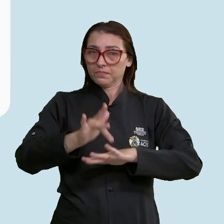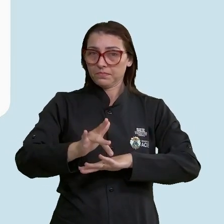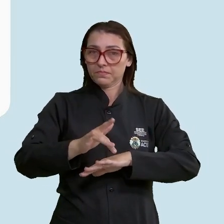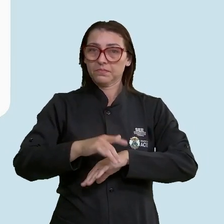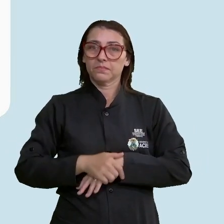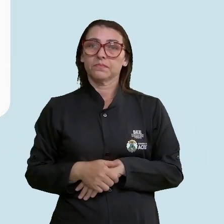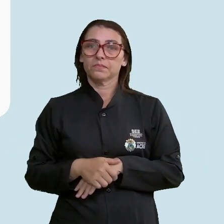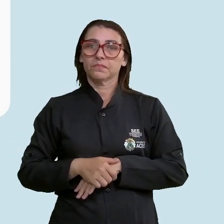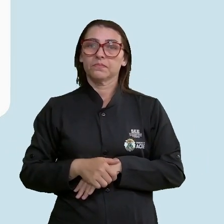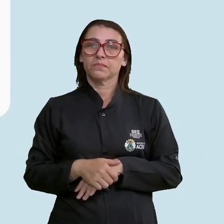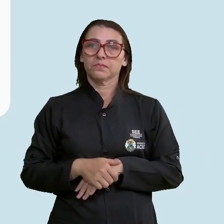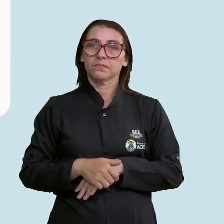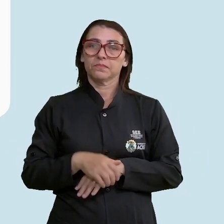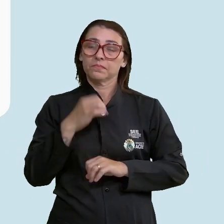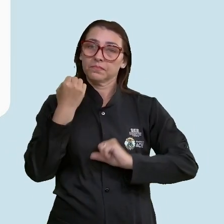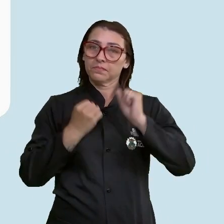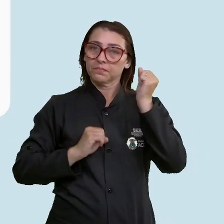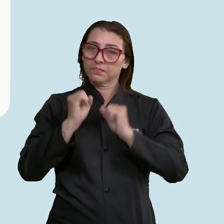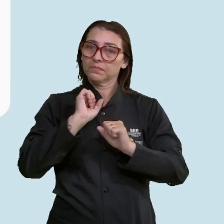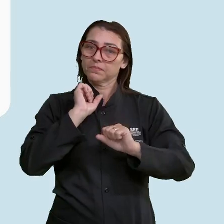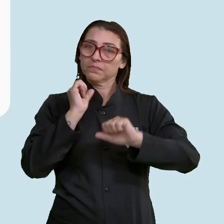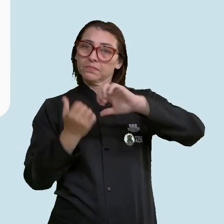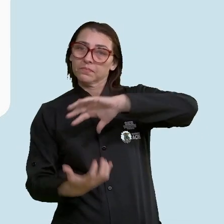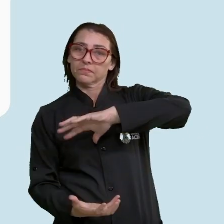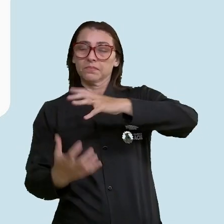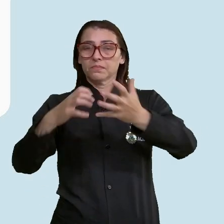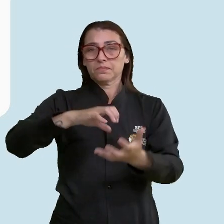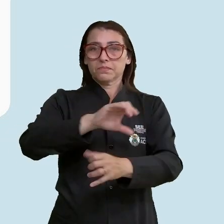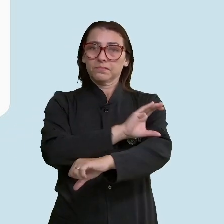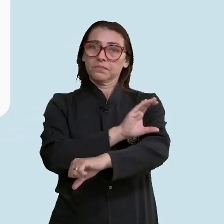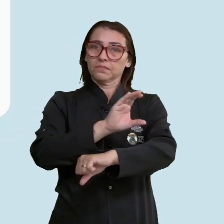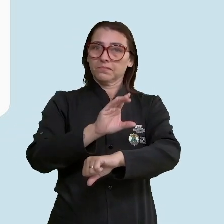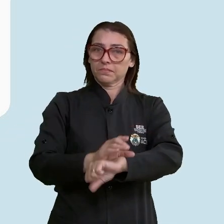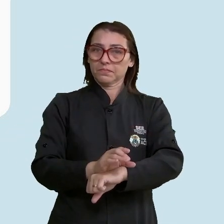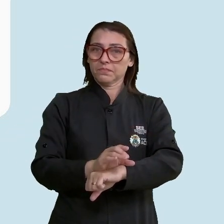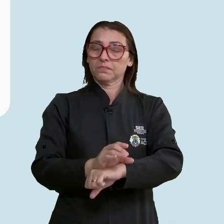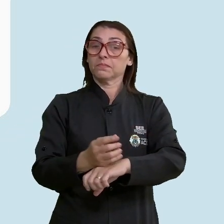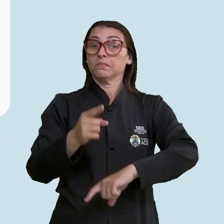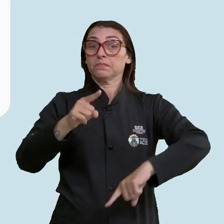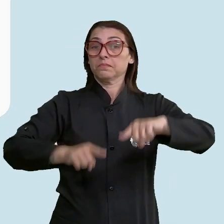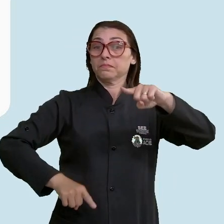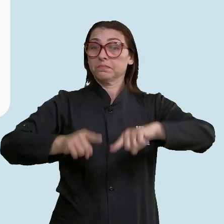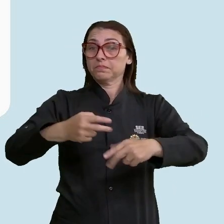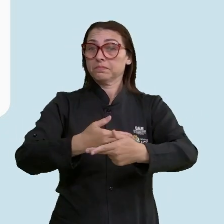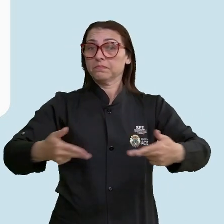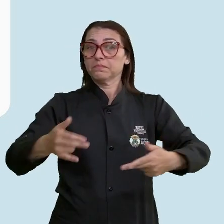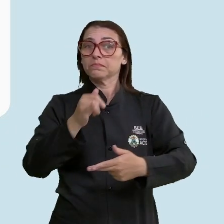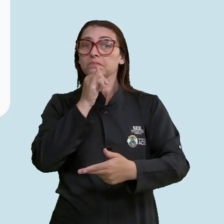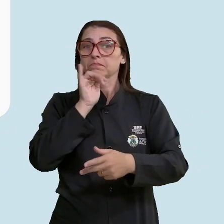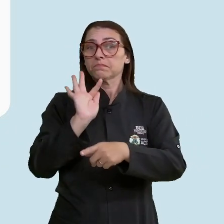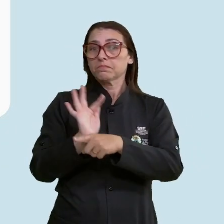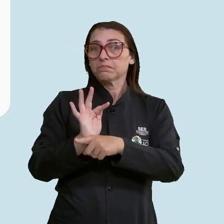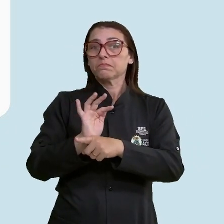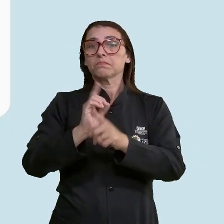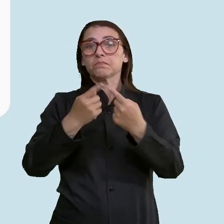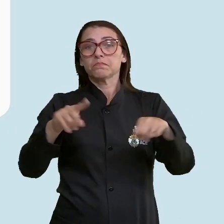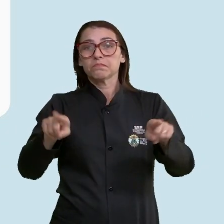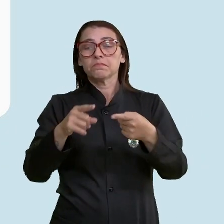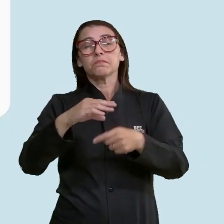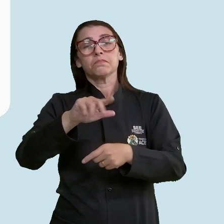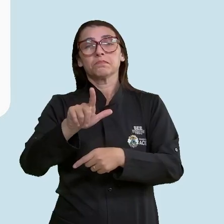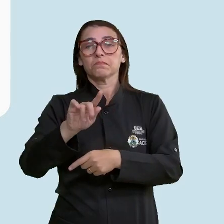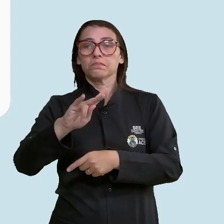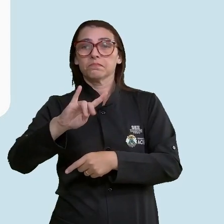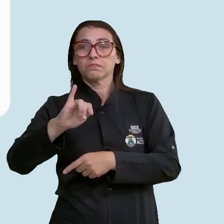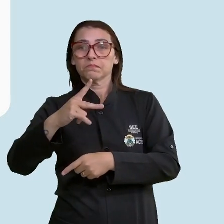sociais? A indústria cultural, ela transforma a cultura em produtos. Por exemplo, os filmes, músicas,